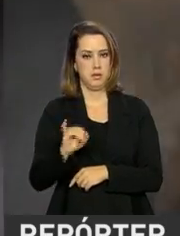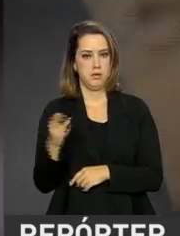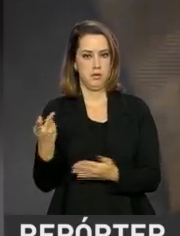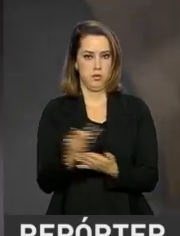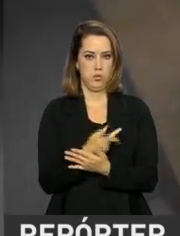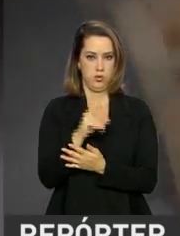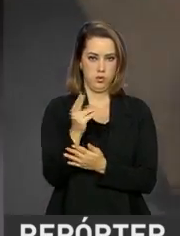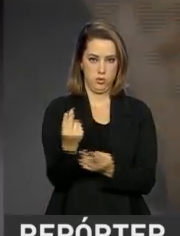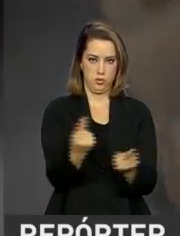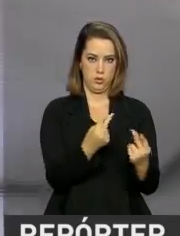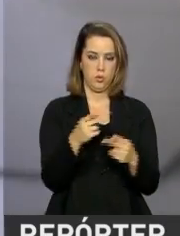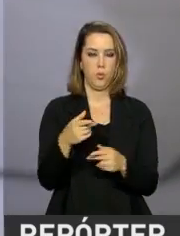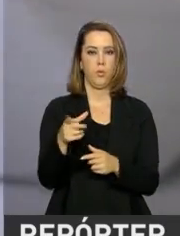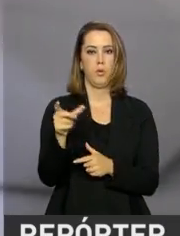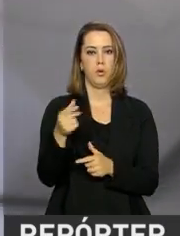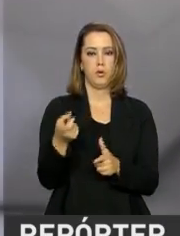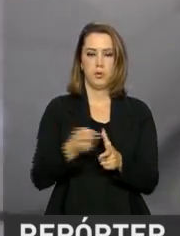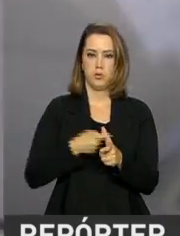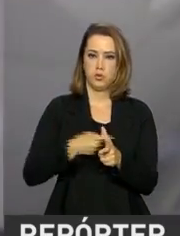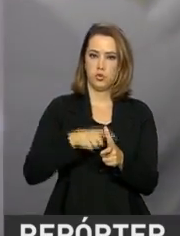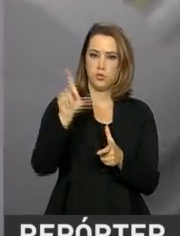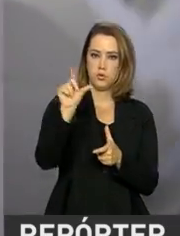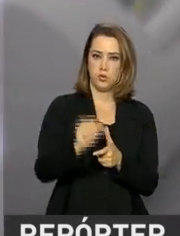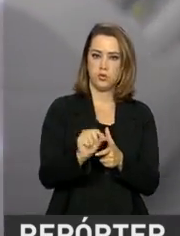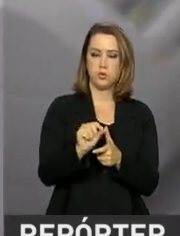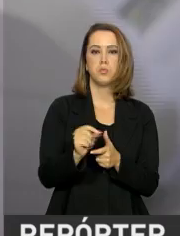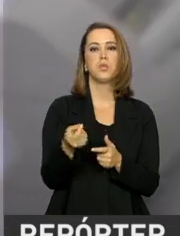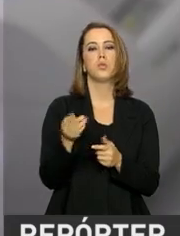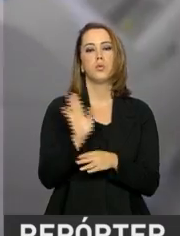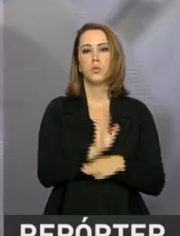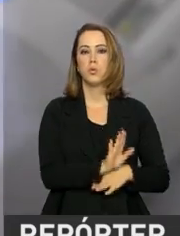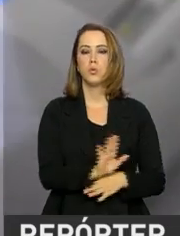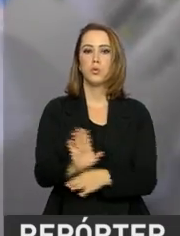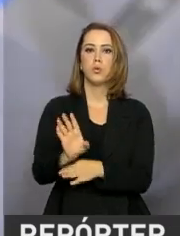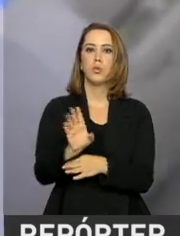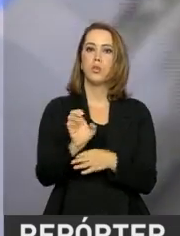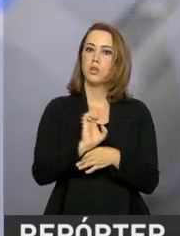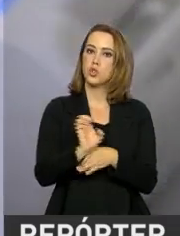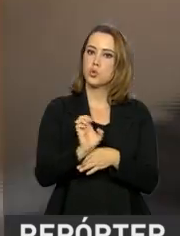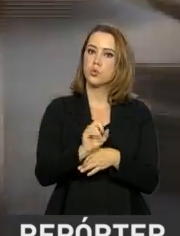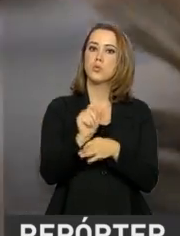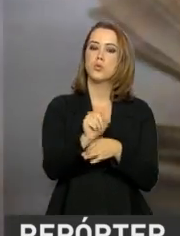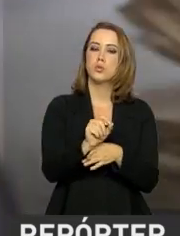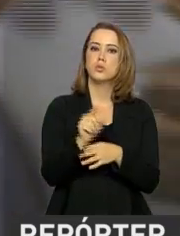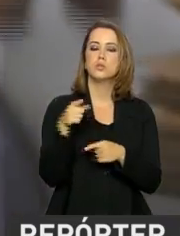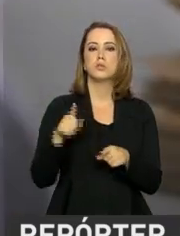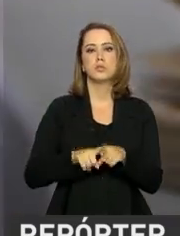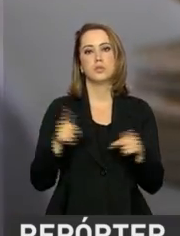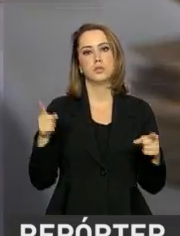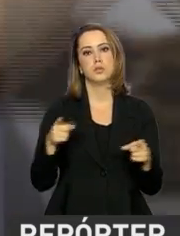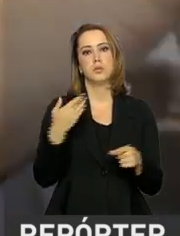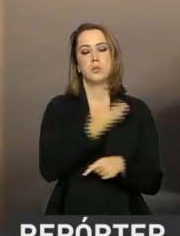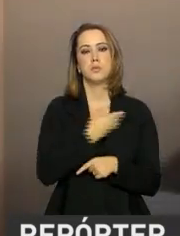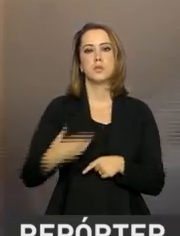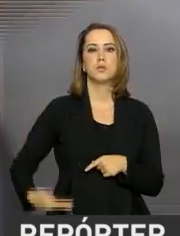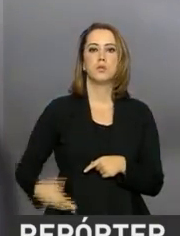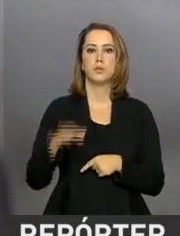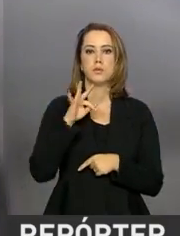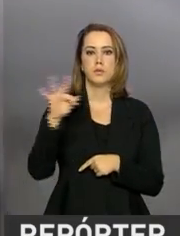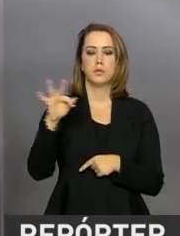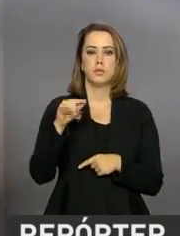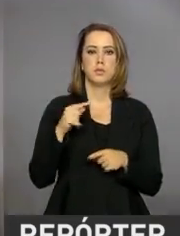o endividamento vai cair e aliviar os cofres estaduais pela queda na arrecadação mas para o governo ocorre o